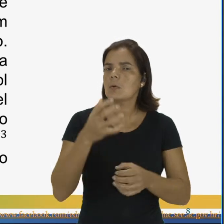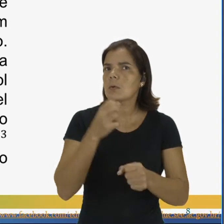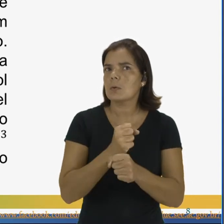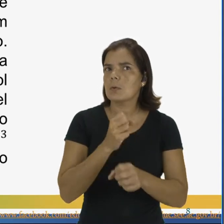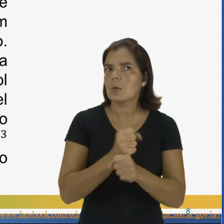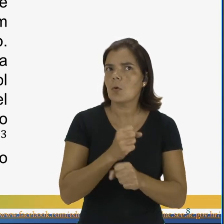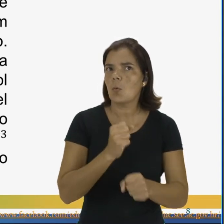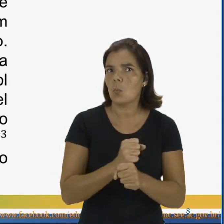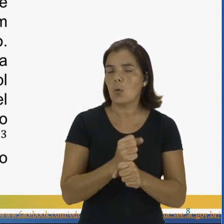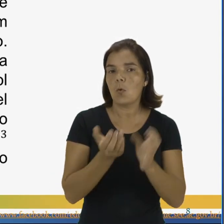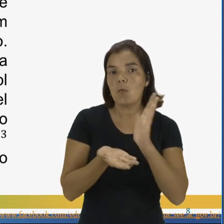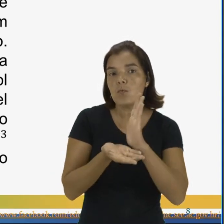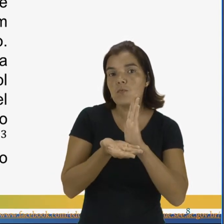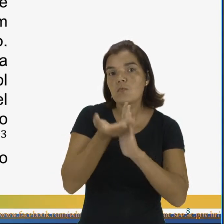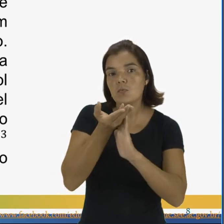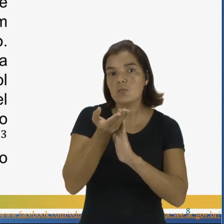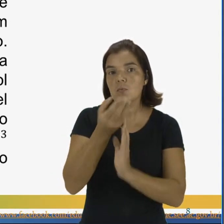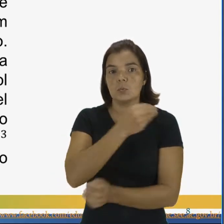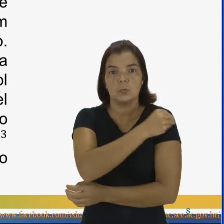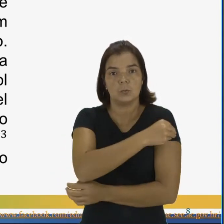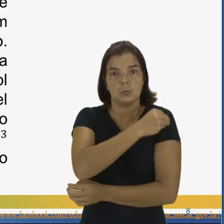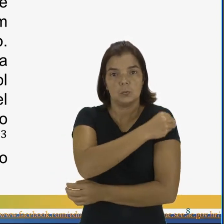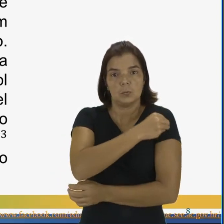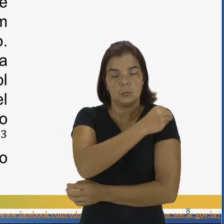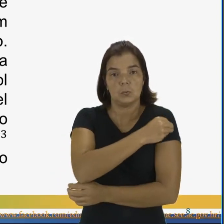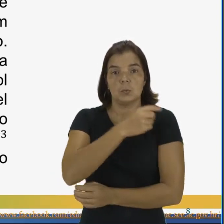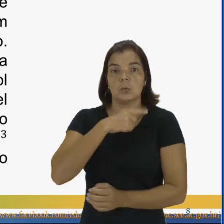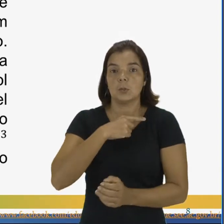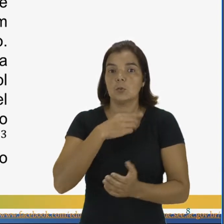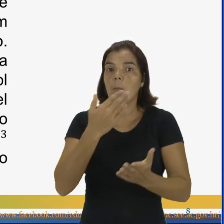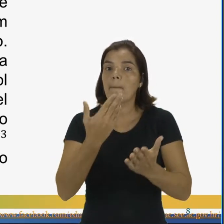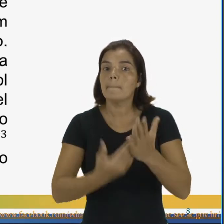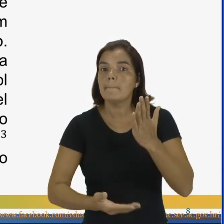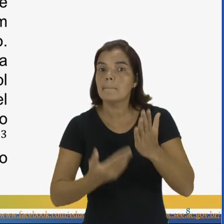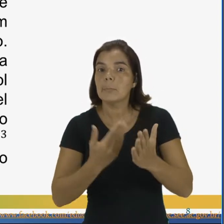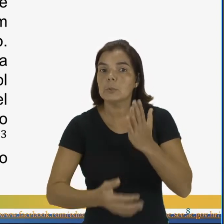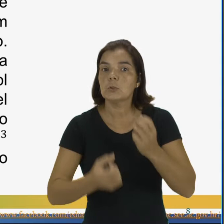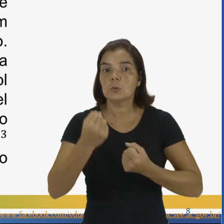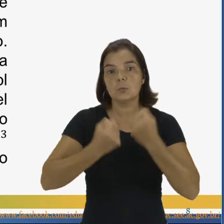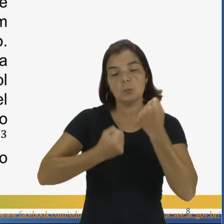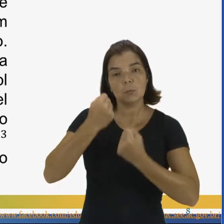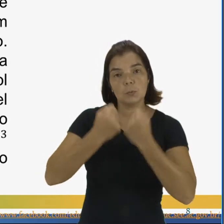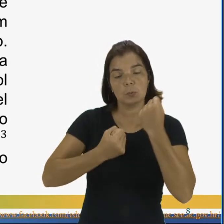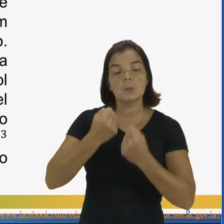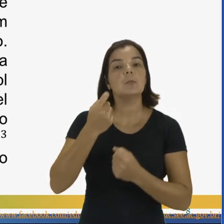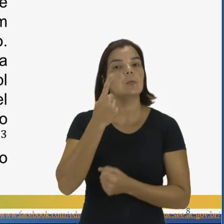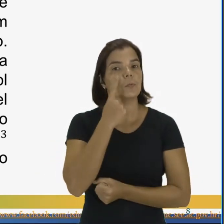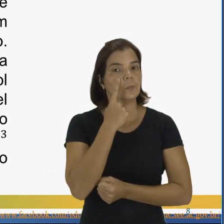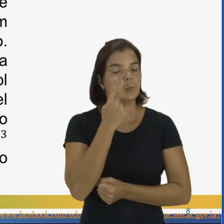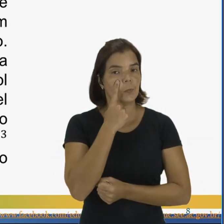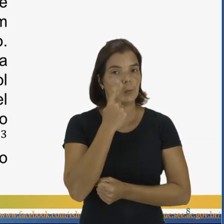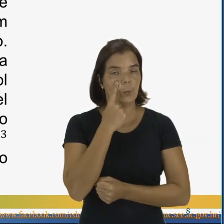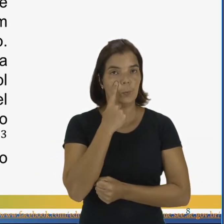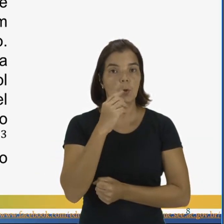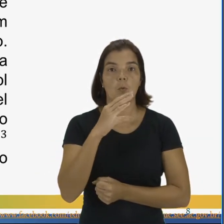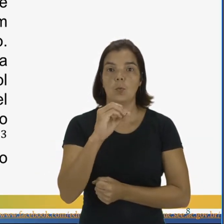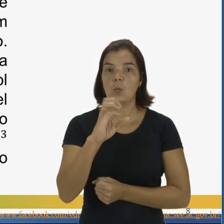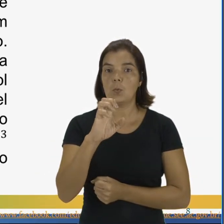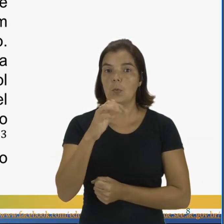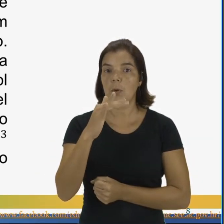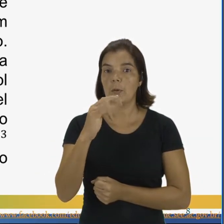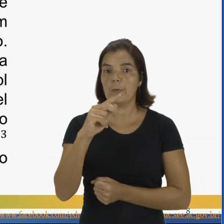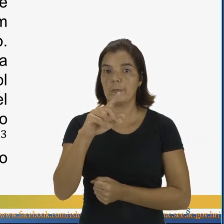Calcule o volume de álcool que havia vazado do tanque de combustível, considerando o coeficiente